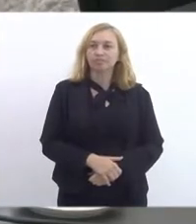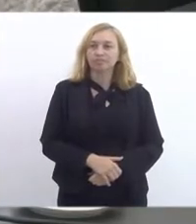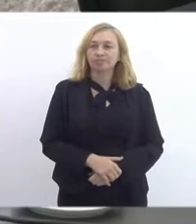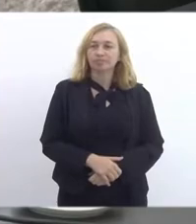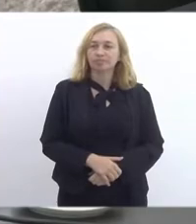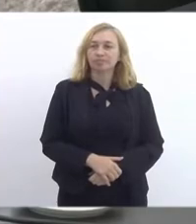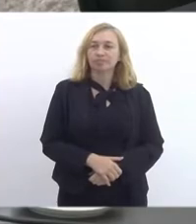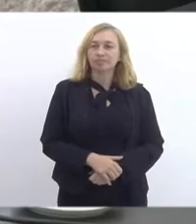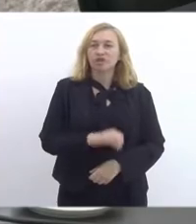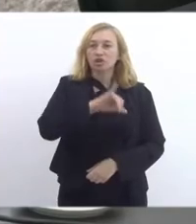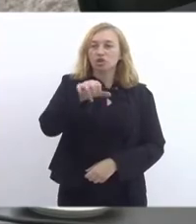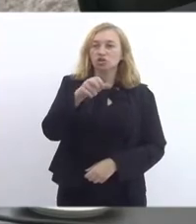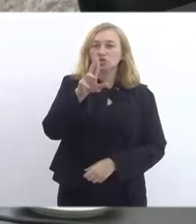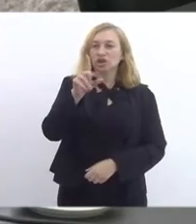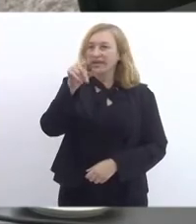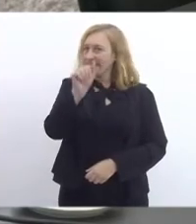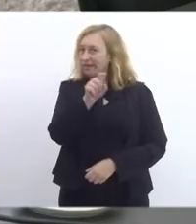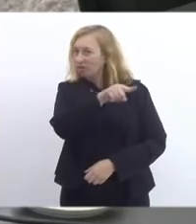Juliana.